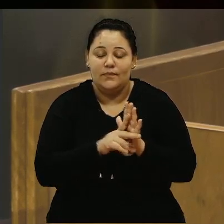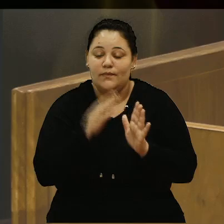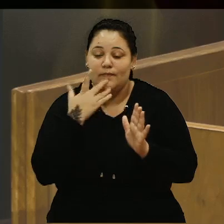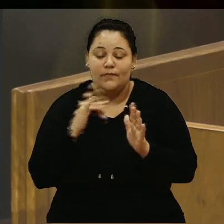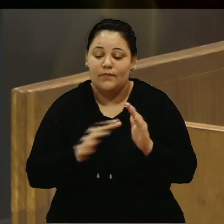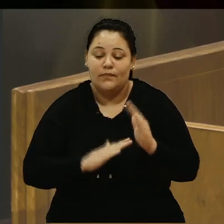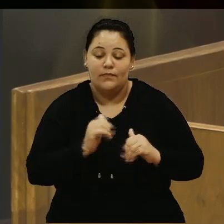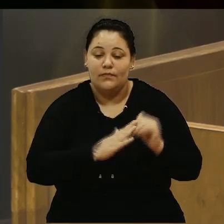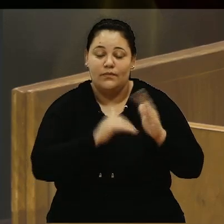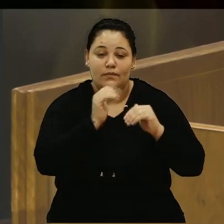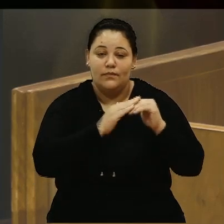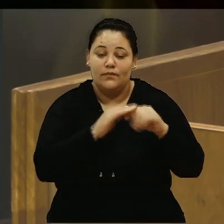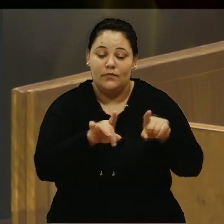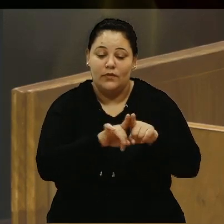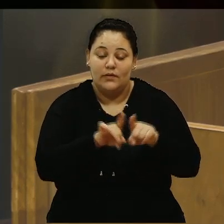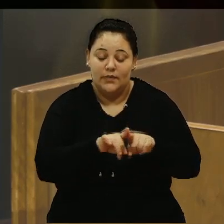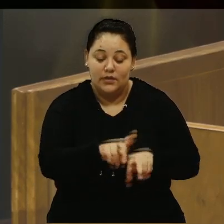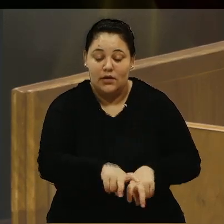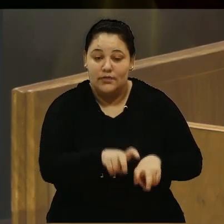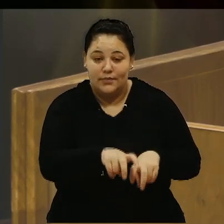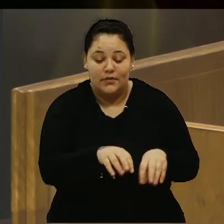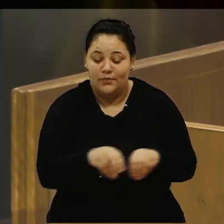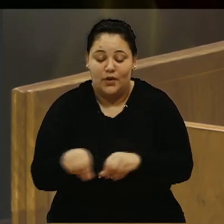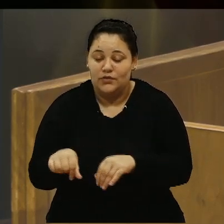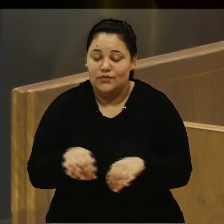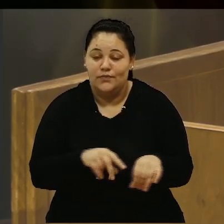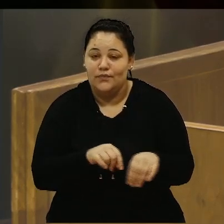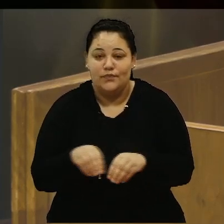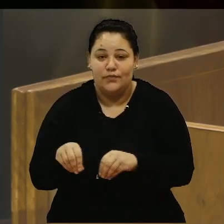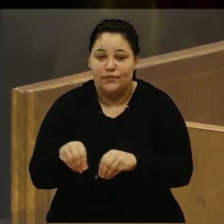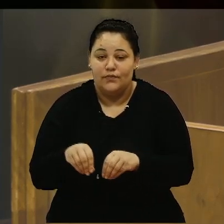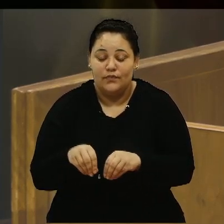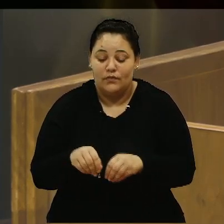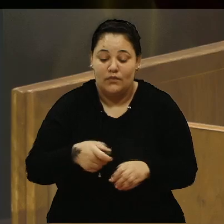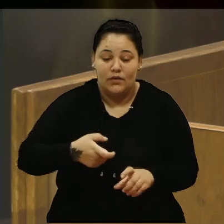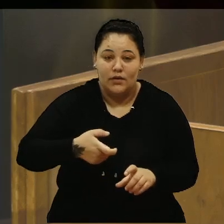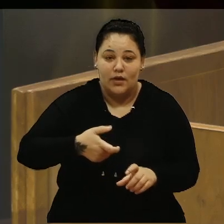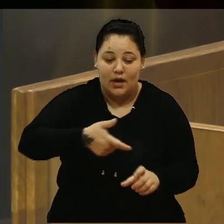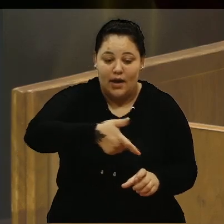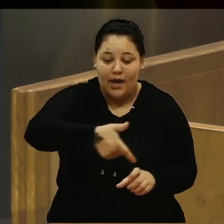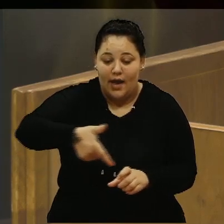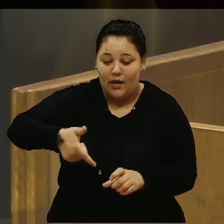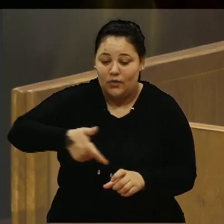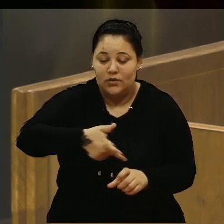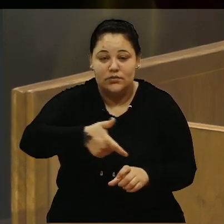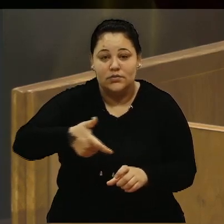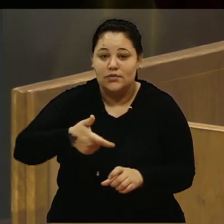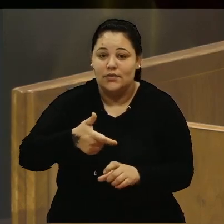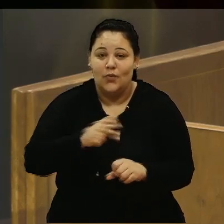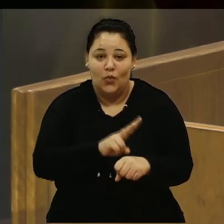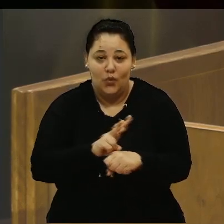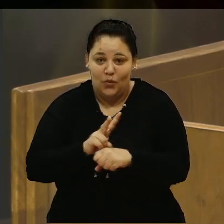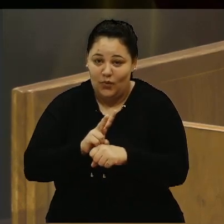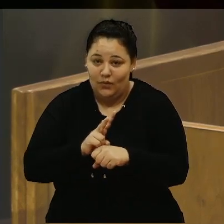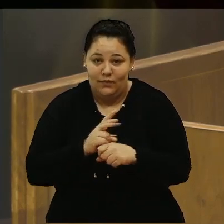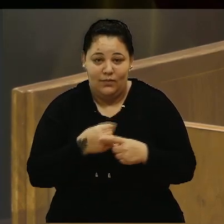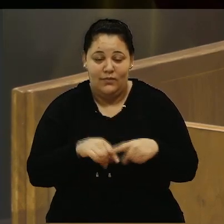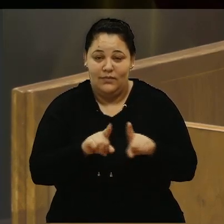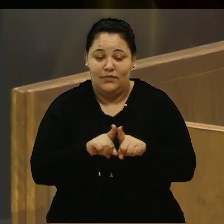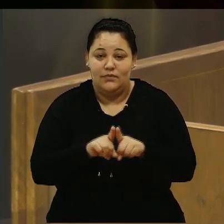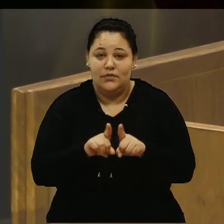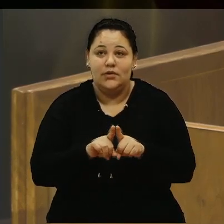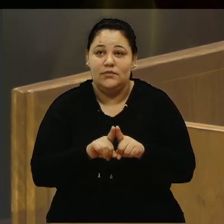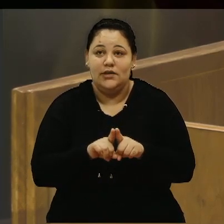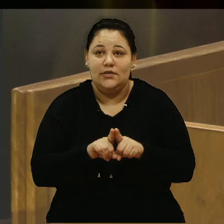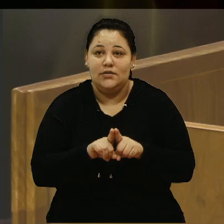adubo, eles plantam, eles regam, eles cuidam daquelas plantinhas. E é algo interessante. Eu,